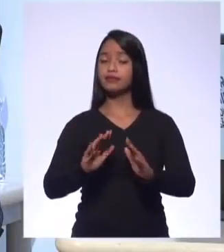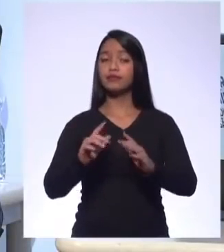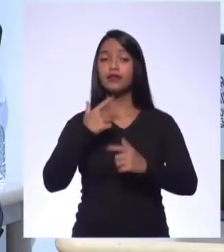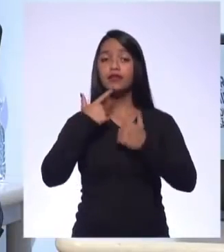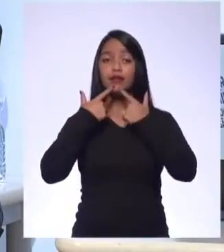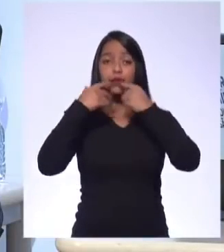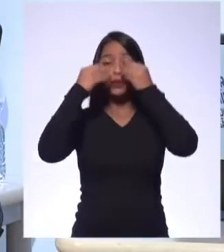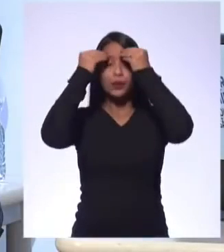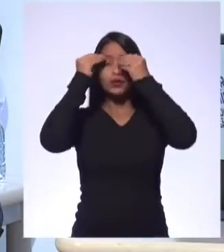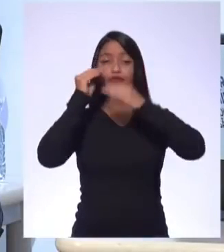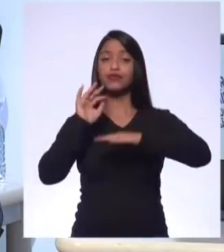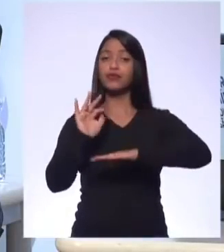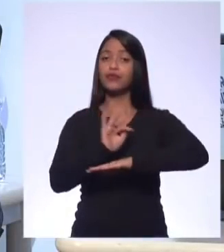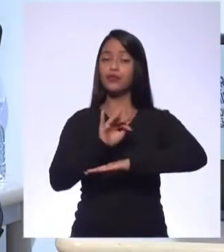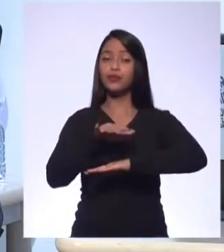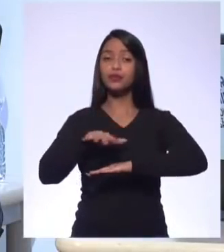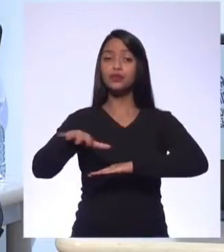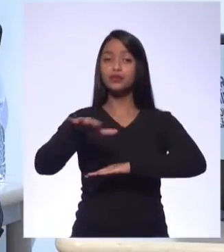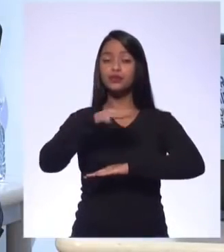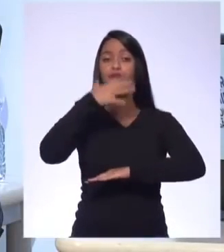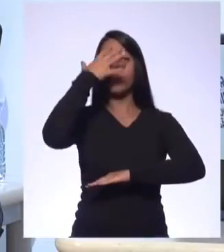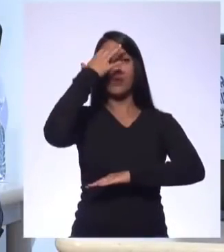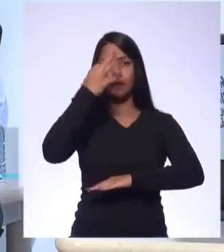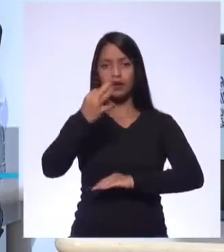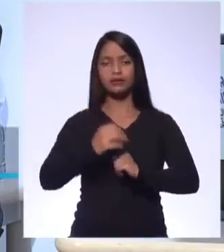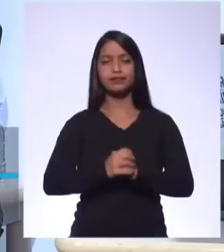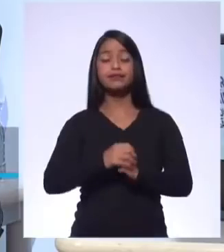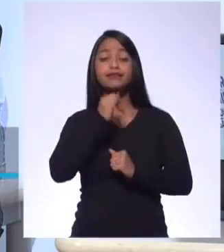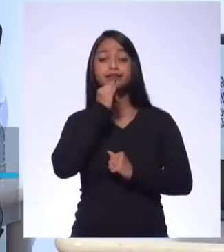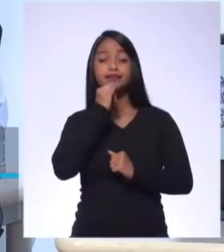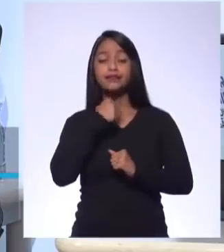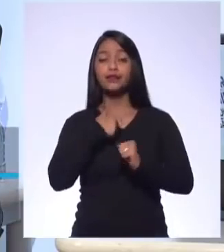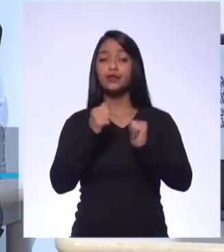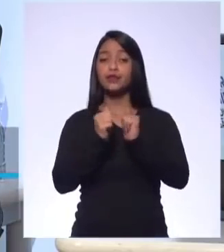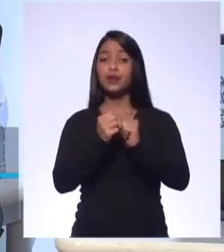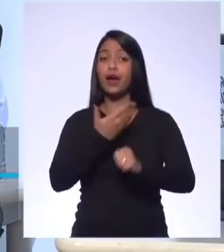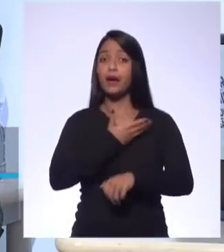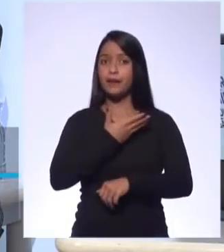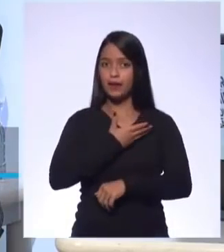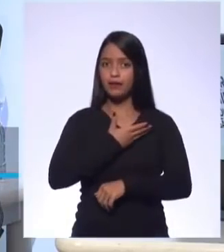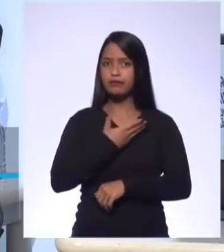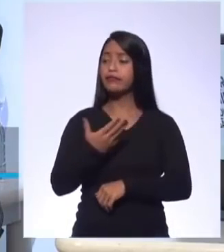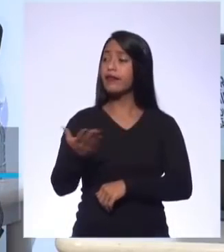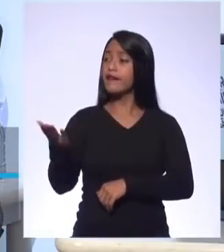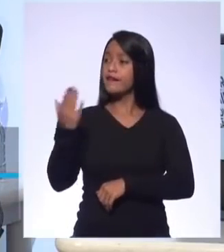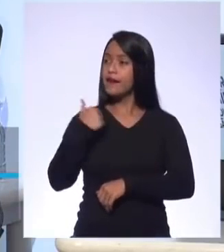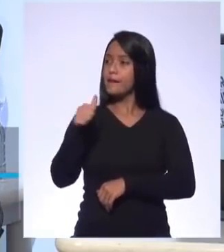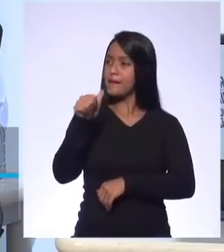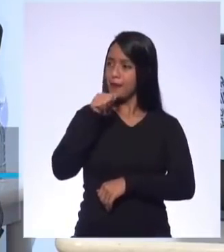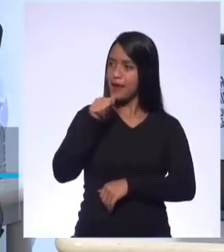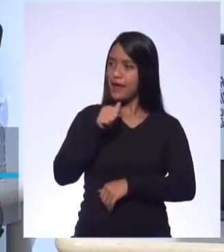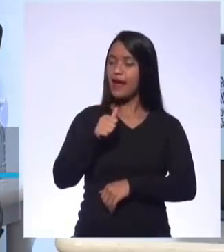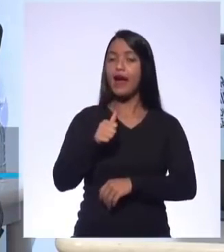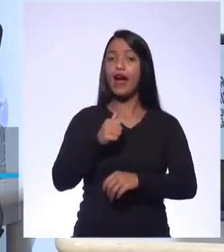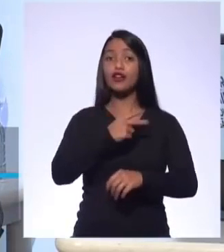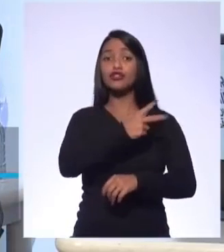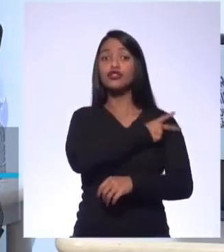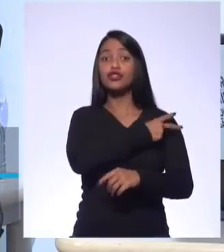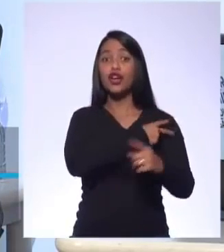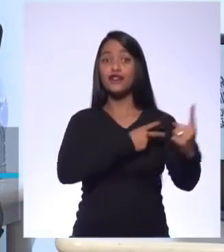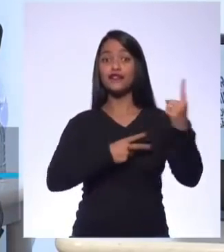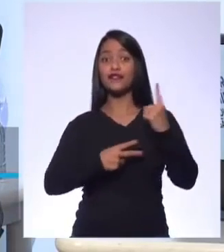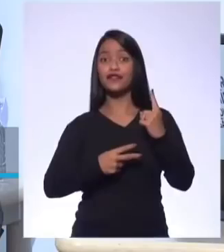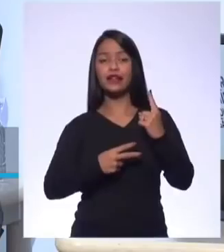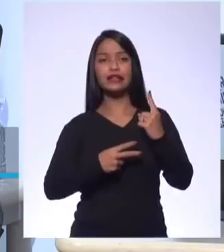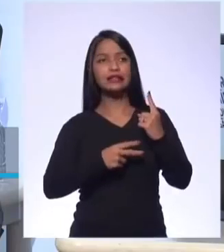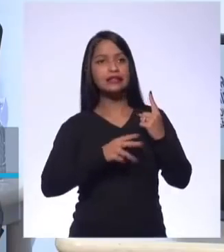de trabalho? Então, você está lá com seu colega e fala, bora tomar uma? Chega seu chefe. Oi, chefe, tudo bem? A gente está combinando de